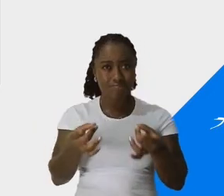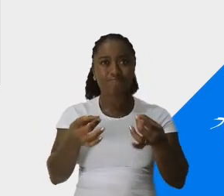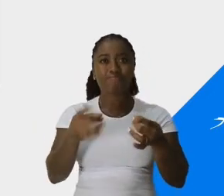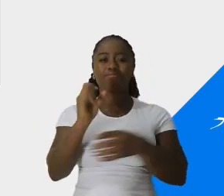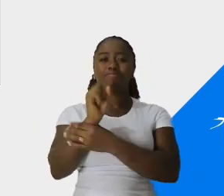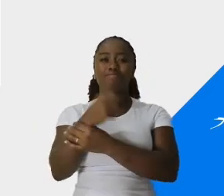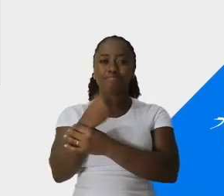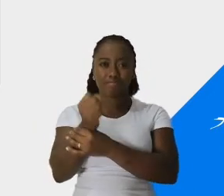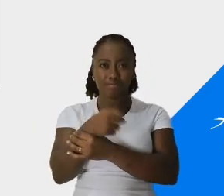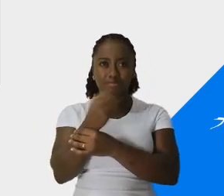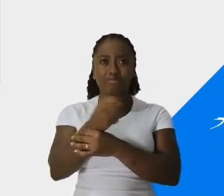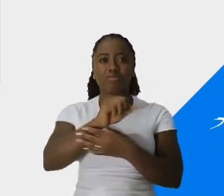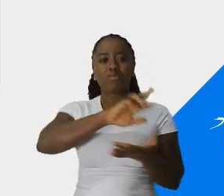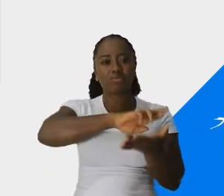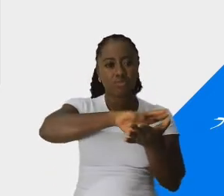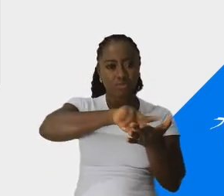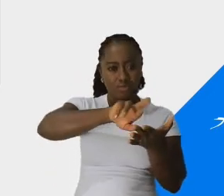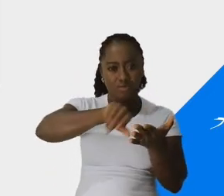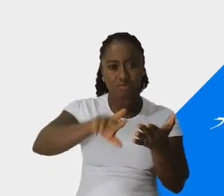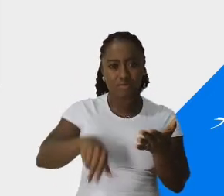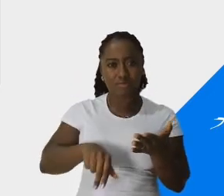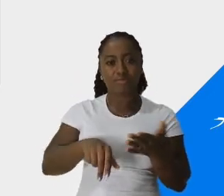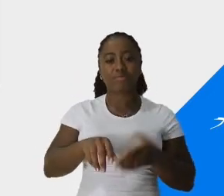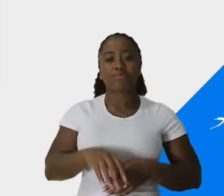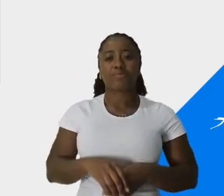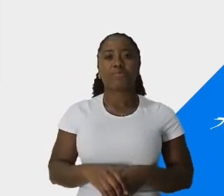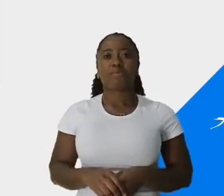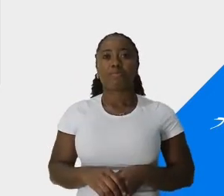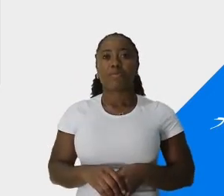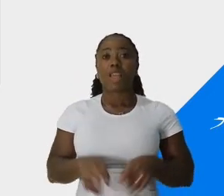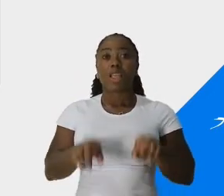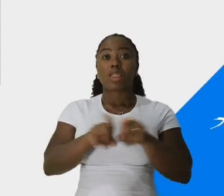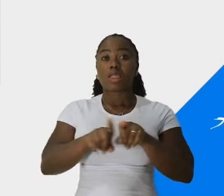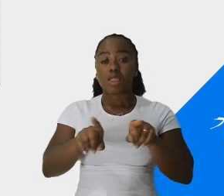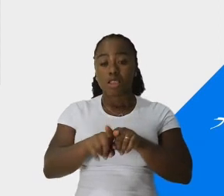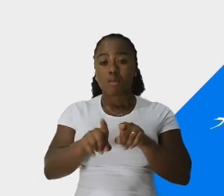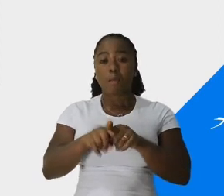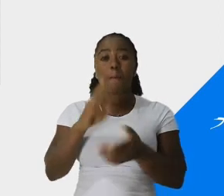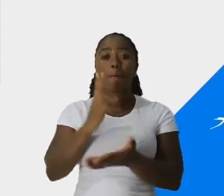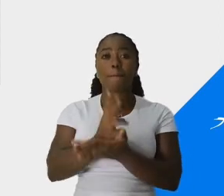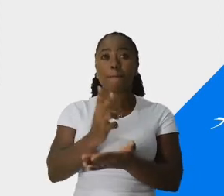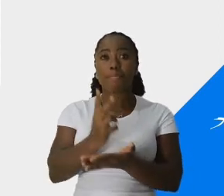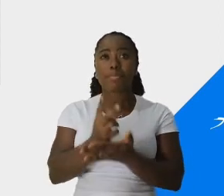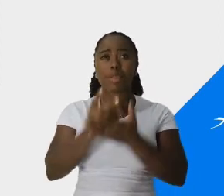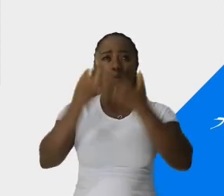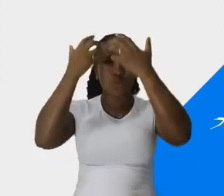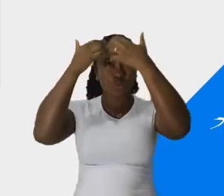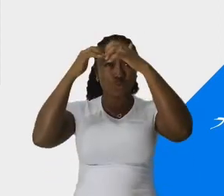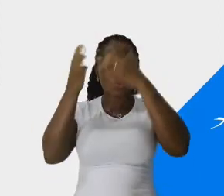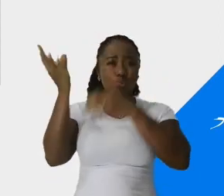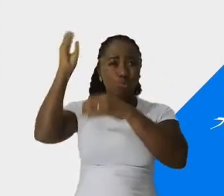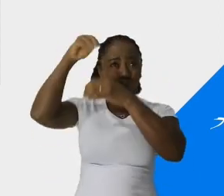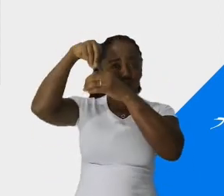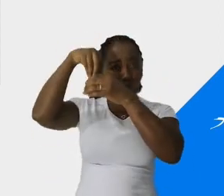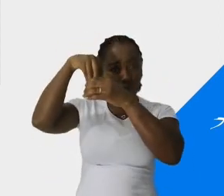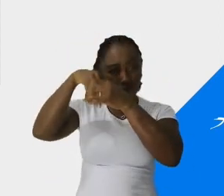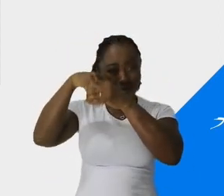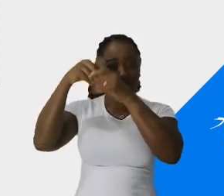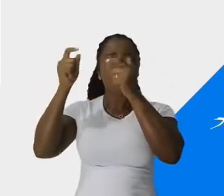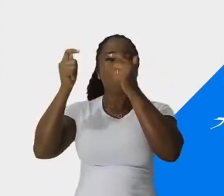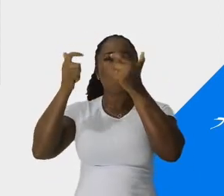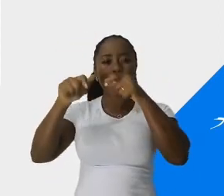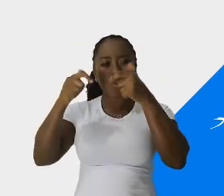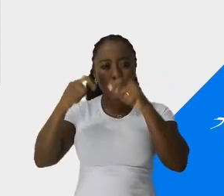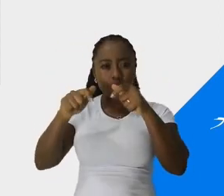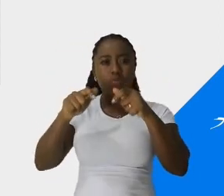também levantaram que a localização mais frequente desses tumores cerebrais são em regiões frontais e temporais, e o